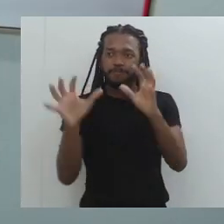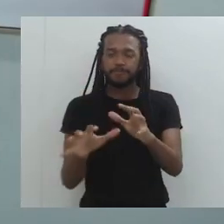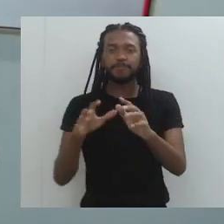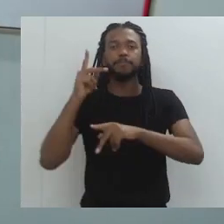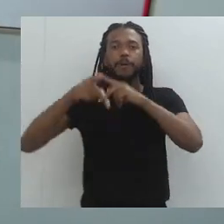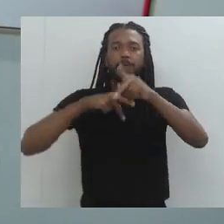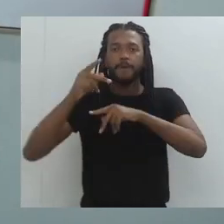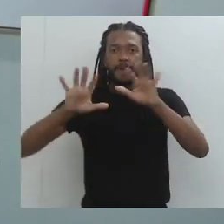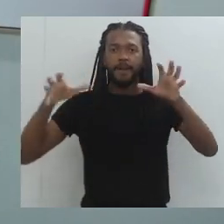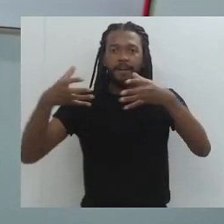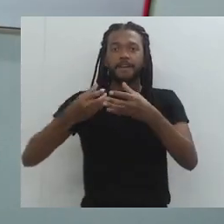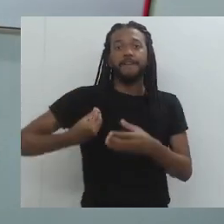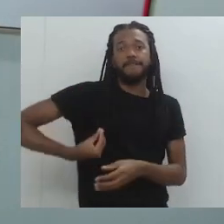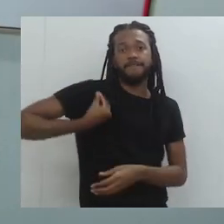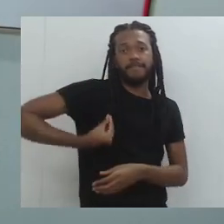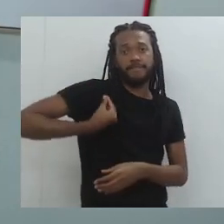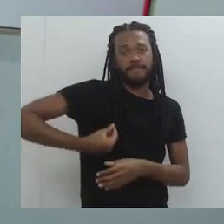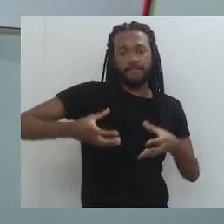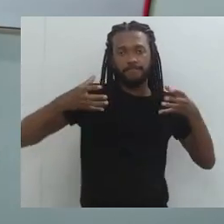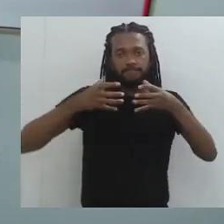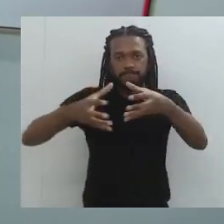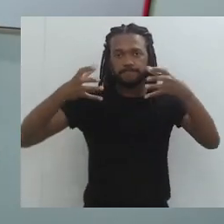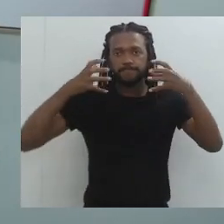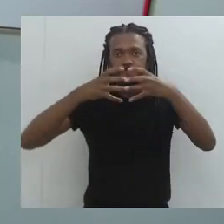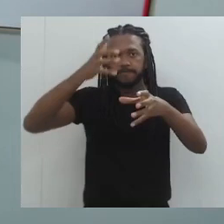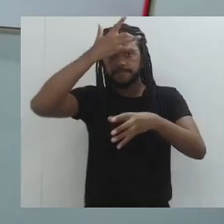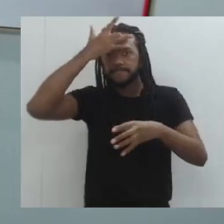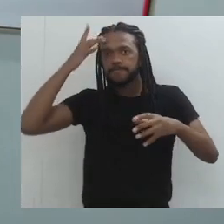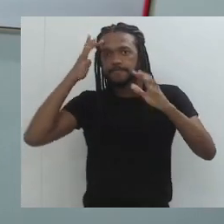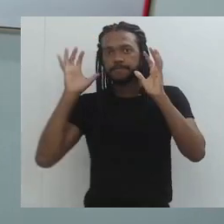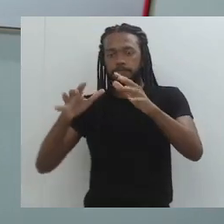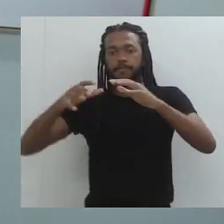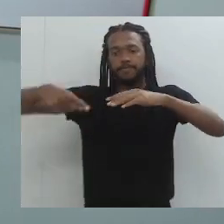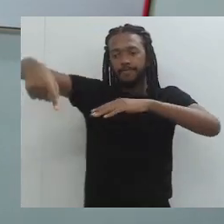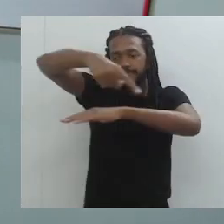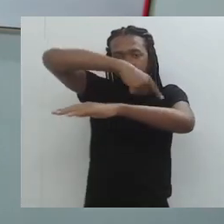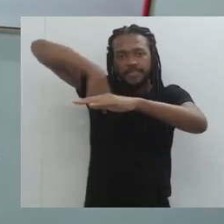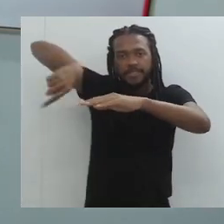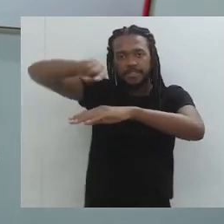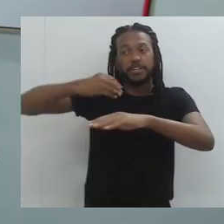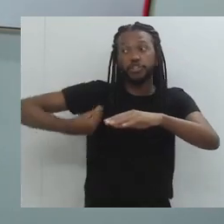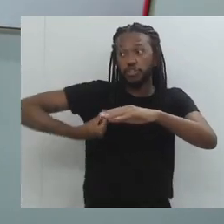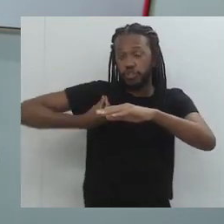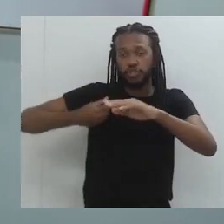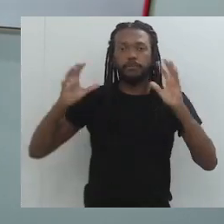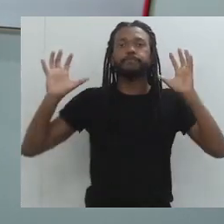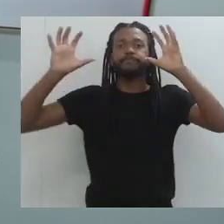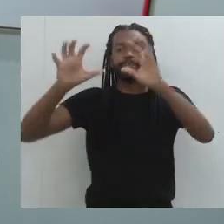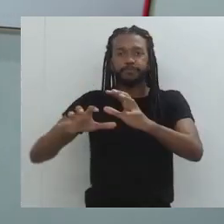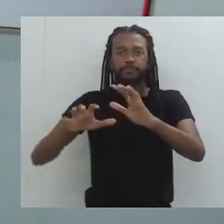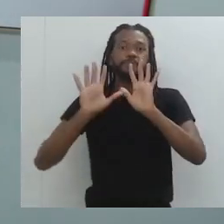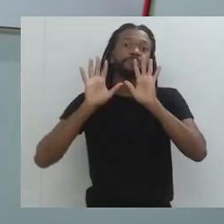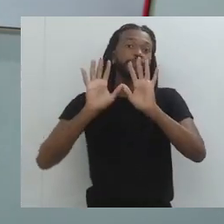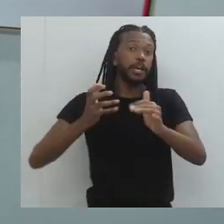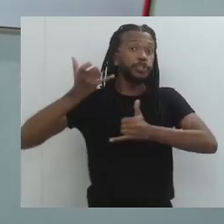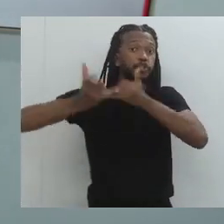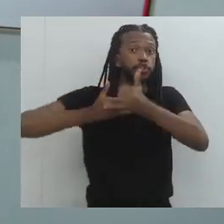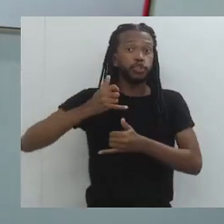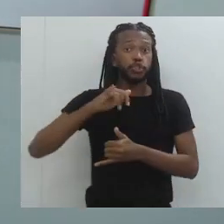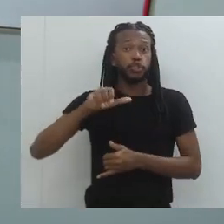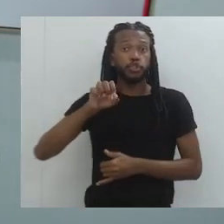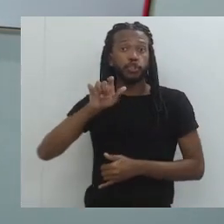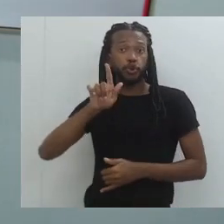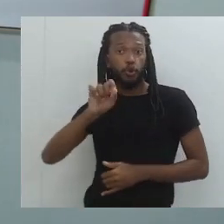populares para conviver aquela população que mora em torno dele. Então, o jogo, ele tem essa